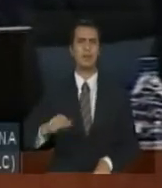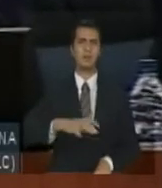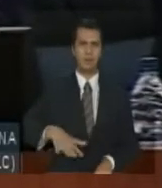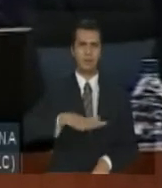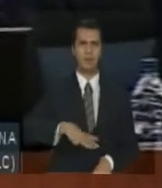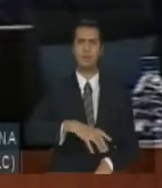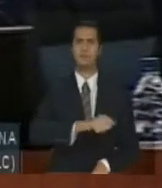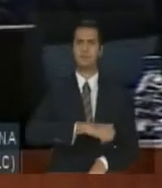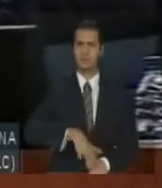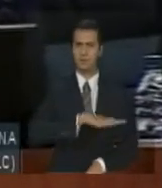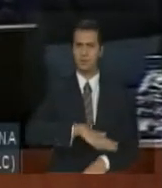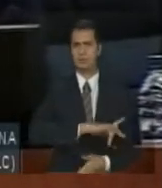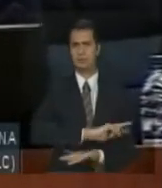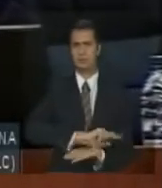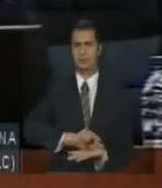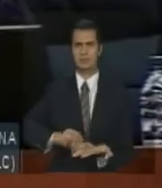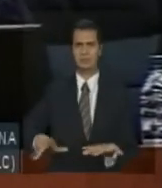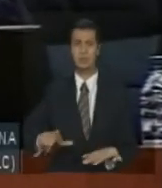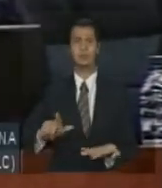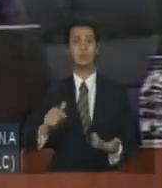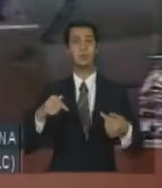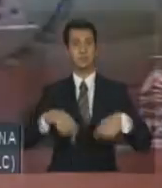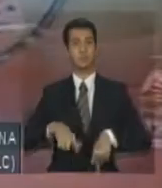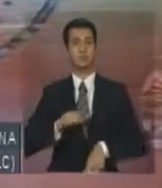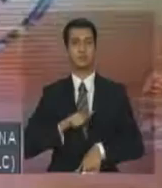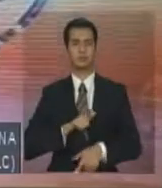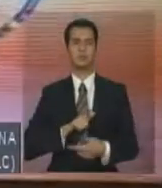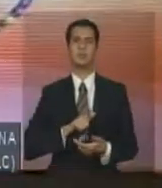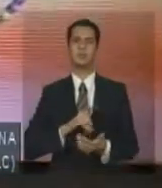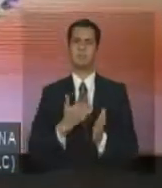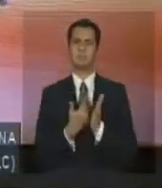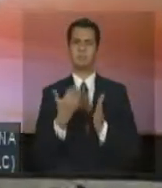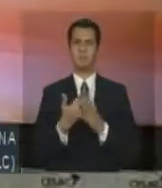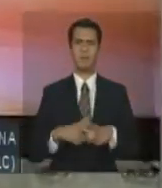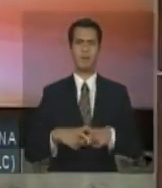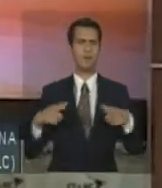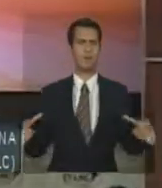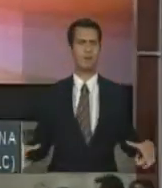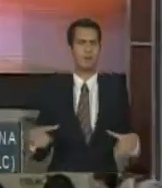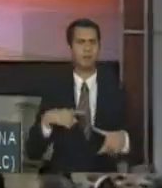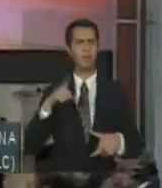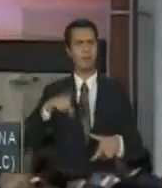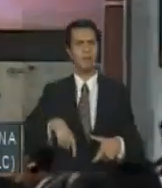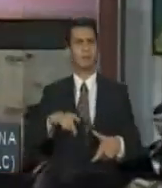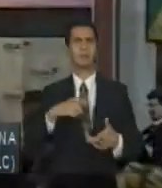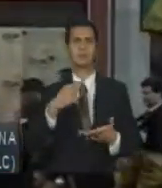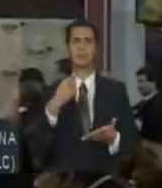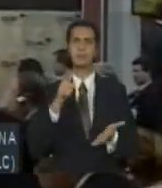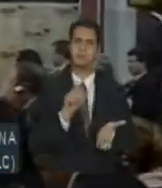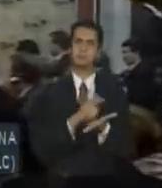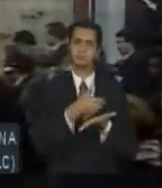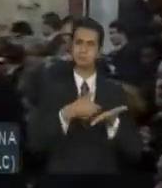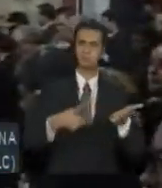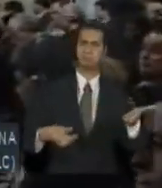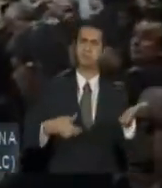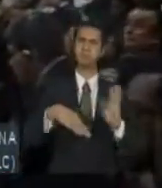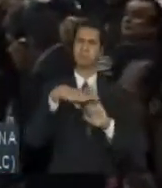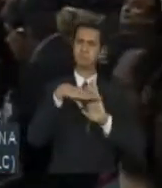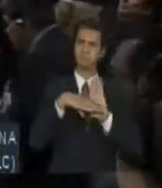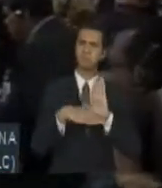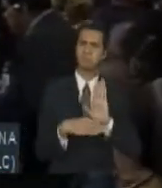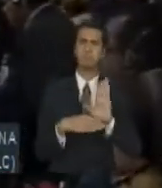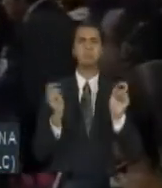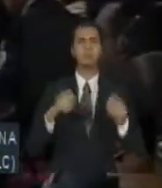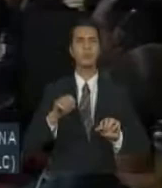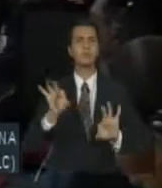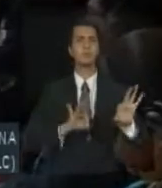um riquíssimo conjunto de recomendações para nós podermos planejar as próximas